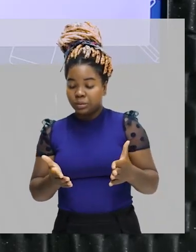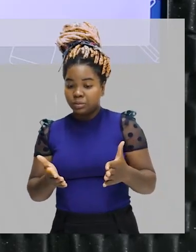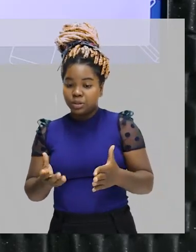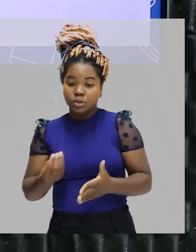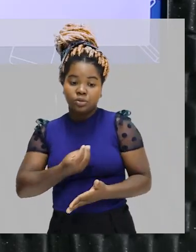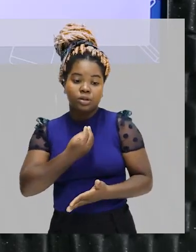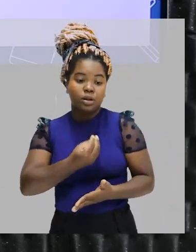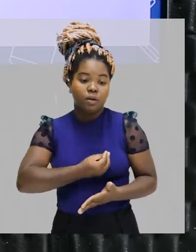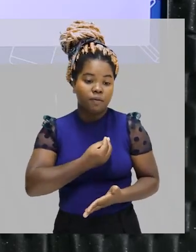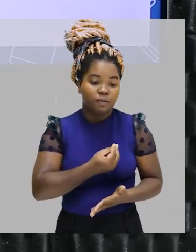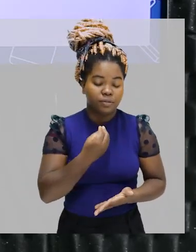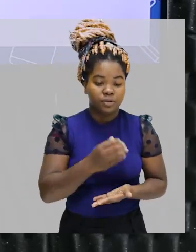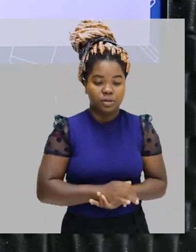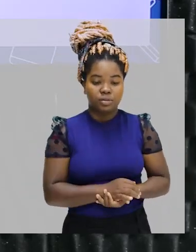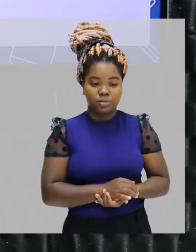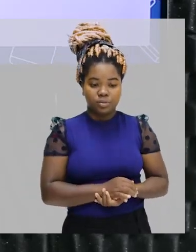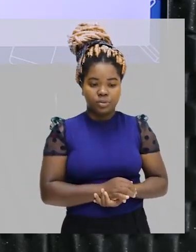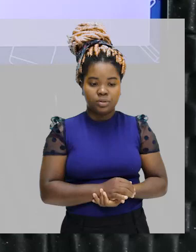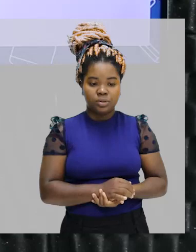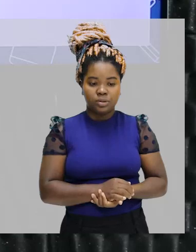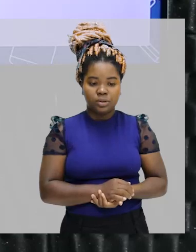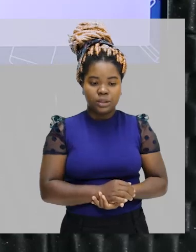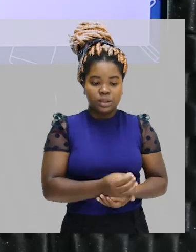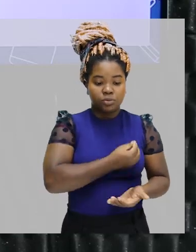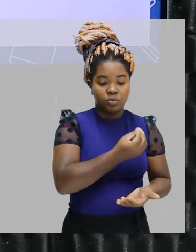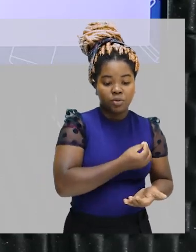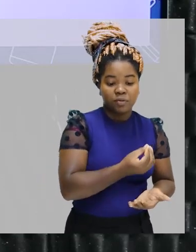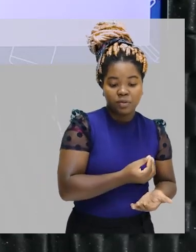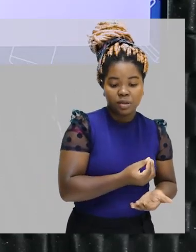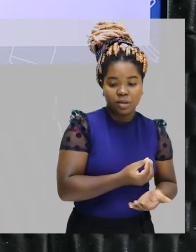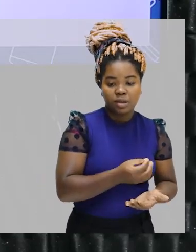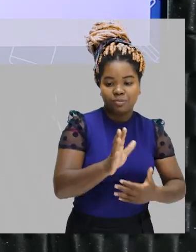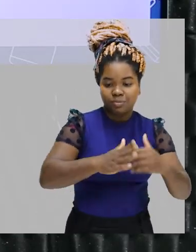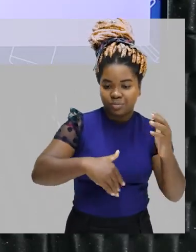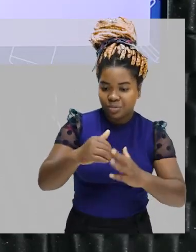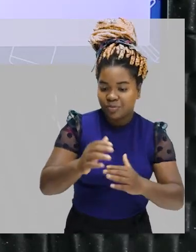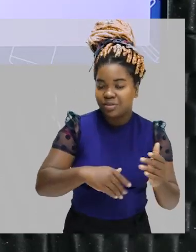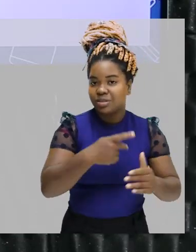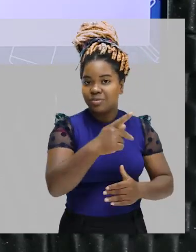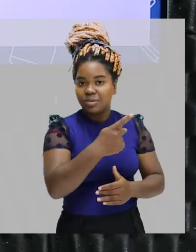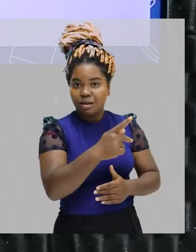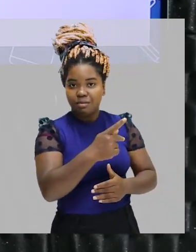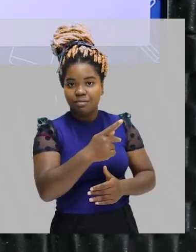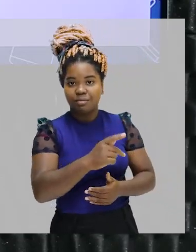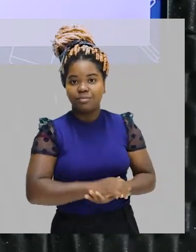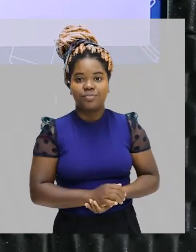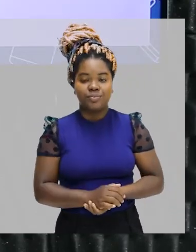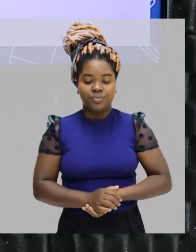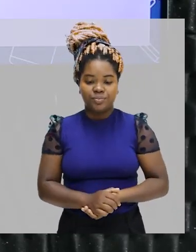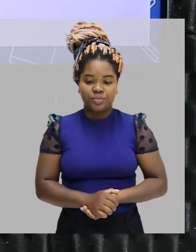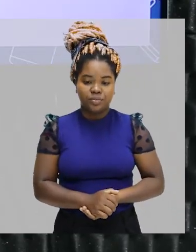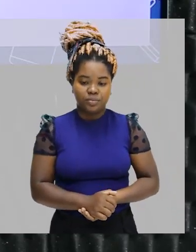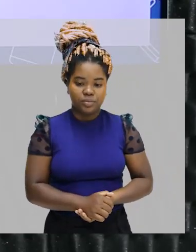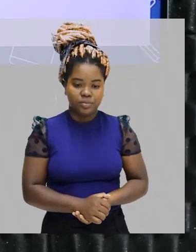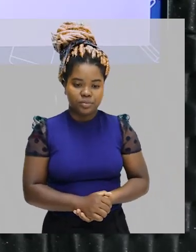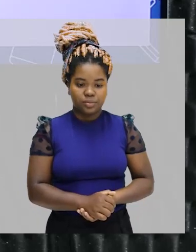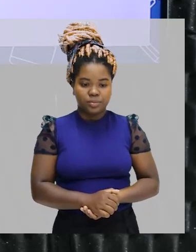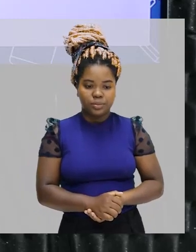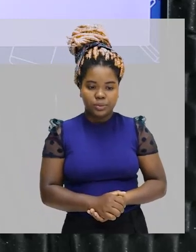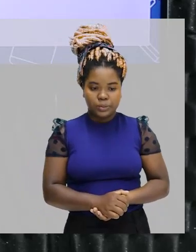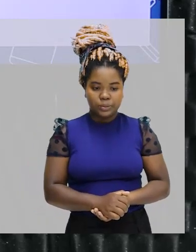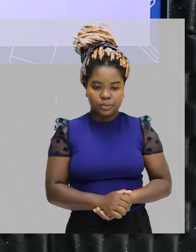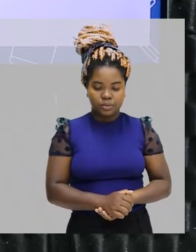vida. Durante a sua vida, ela fez aquilo. Então, isso acaba virando a carreira dela, tá bom? E aí, eu tenho